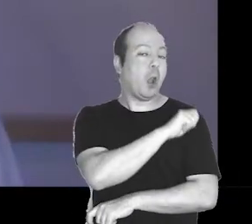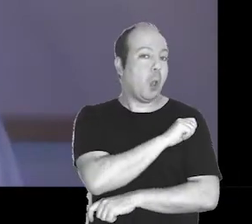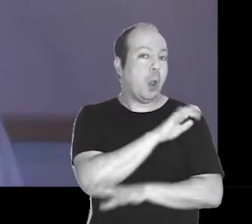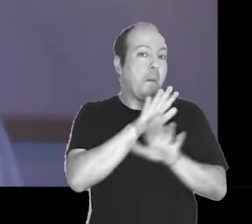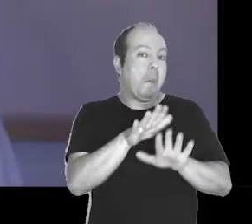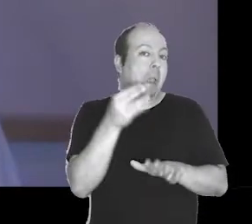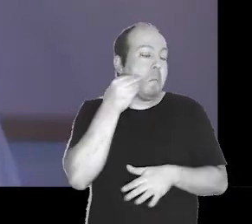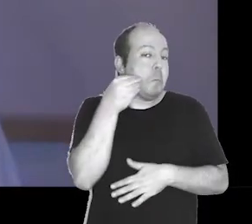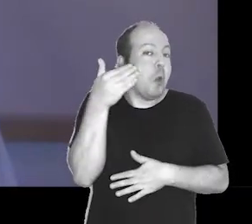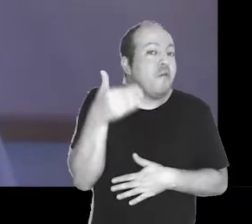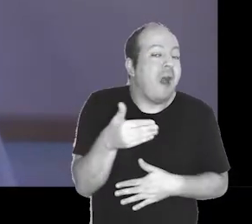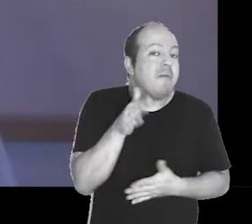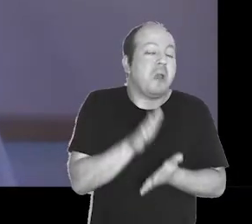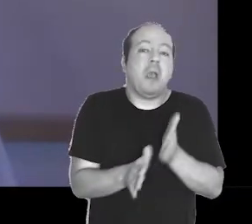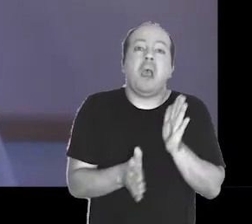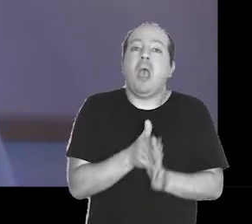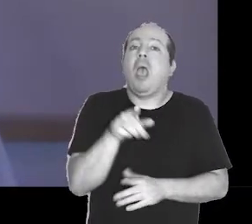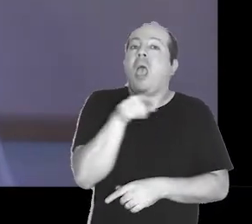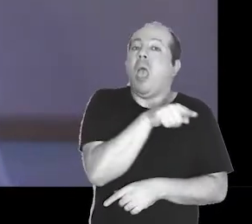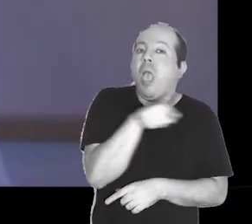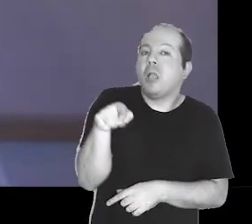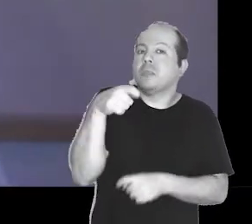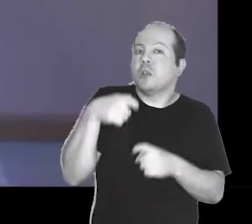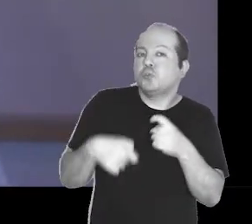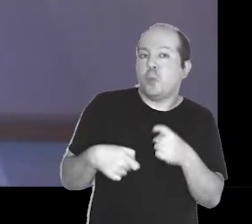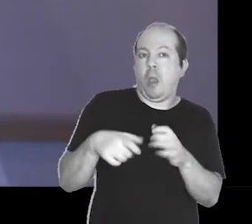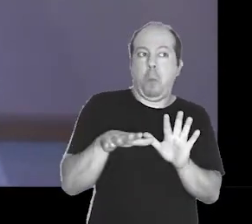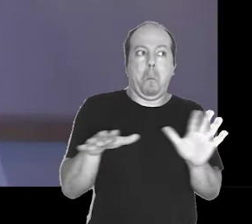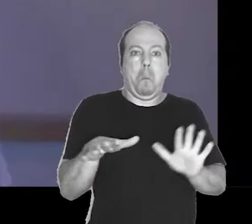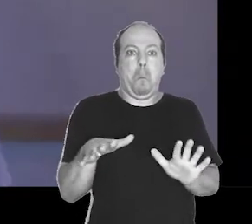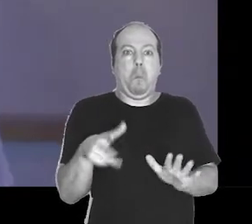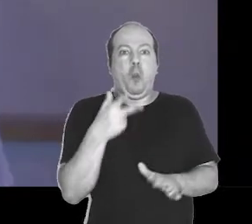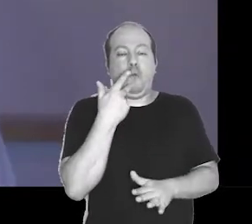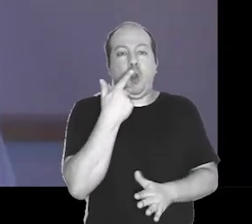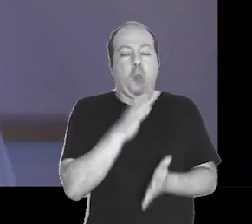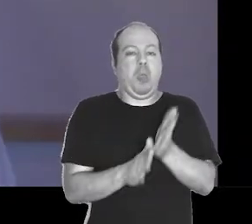seja provável que você mantivesse com eles relações sexuais.